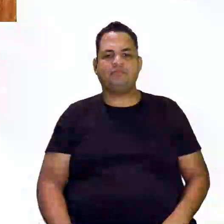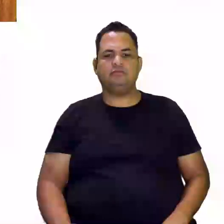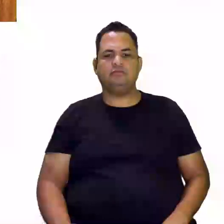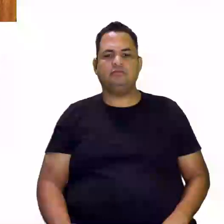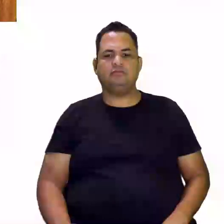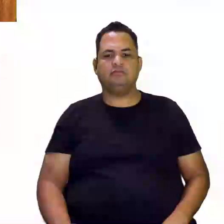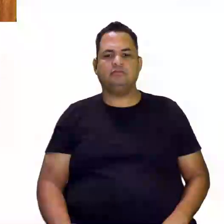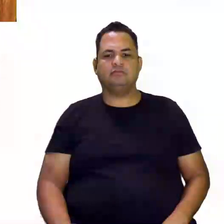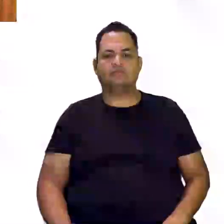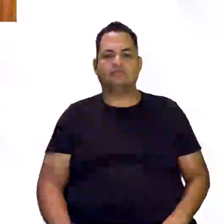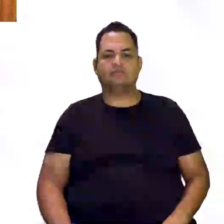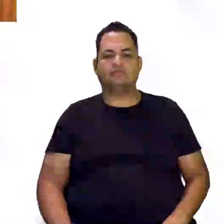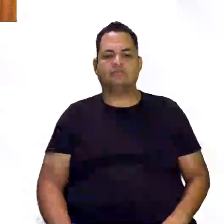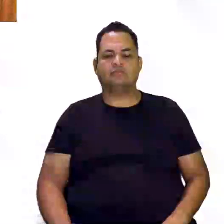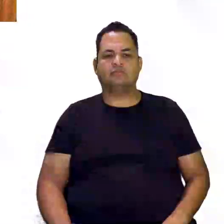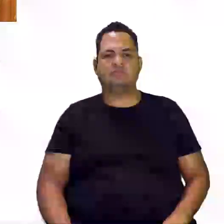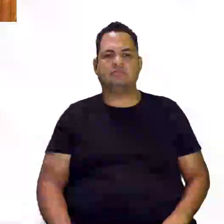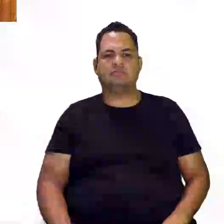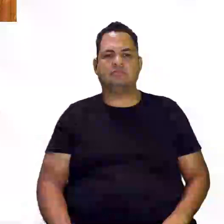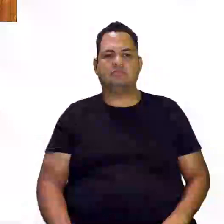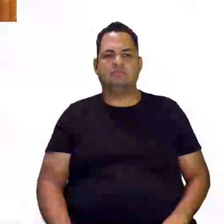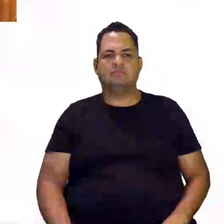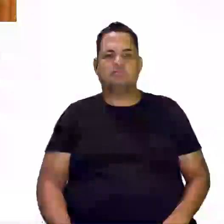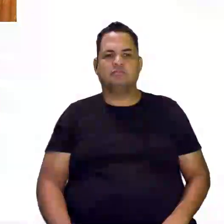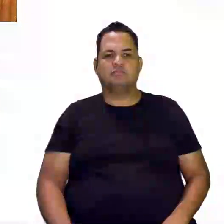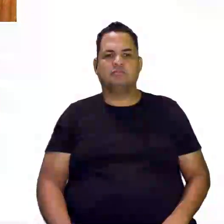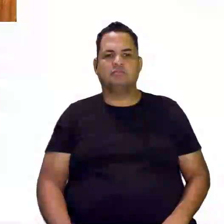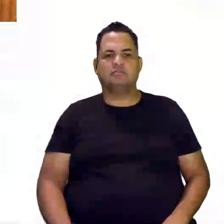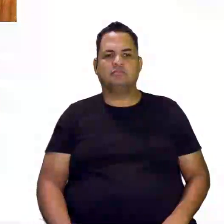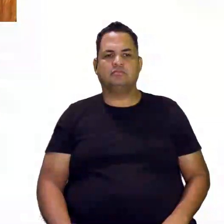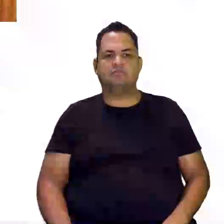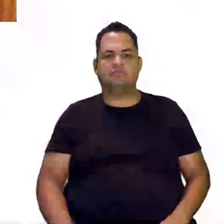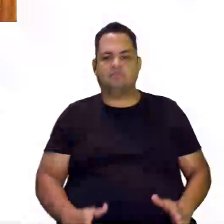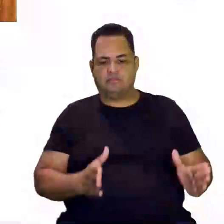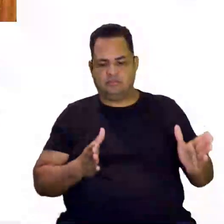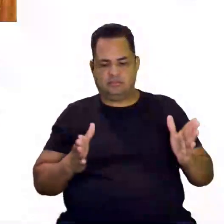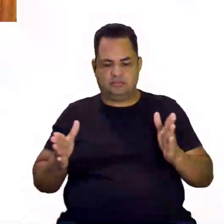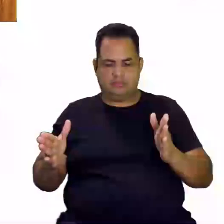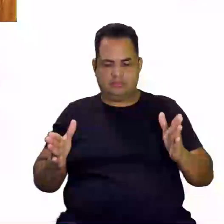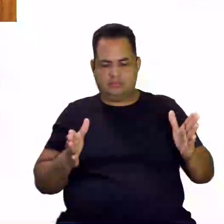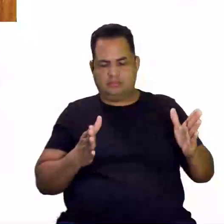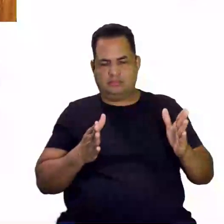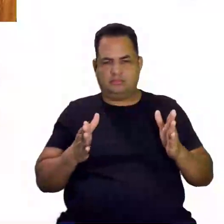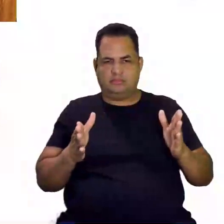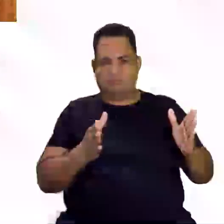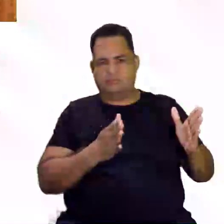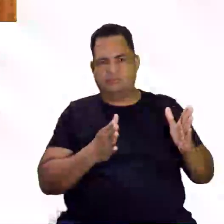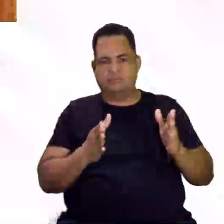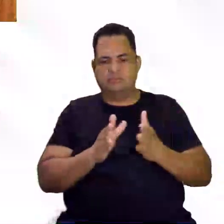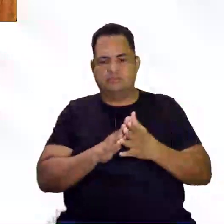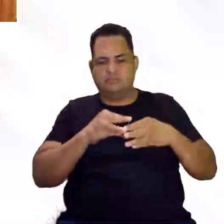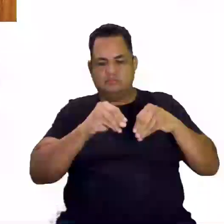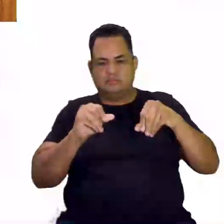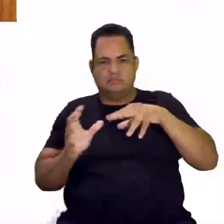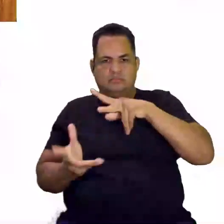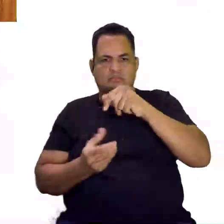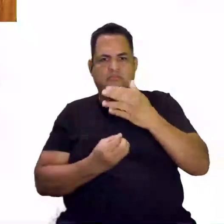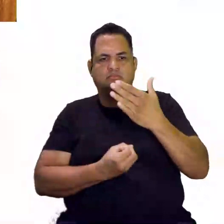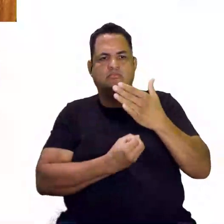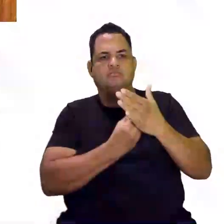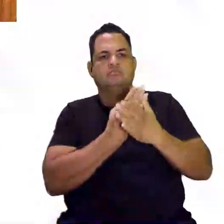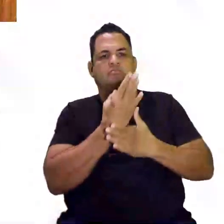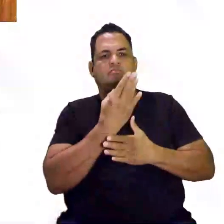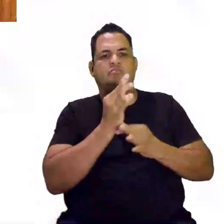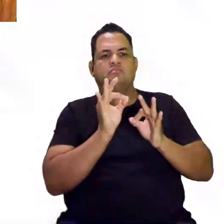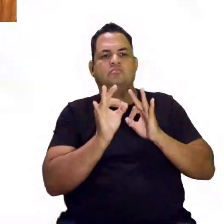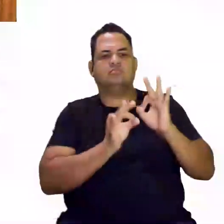Vamos lá. Então, o tempo geológico refere-se ao processo de surgimento,